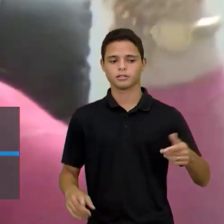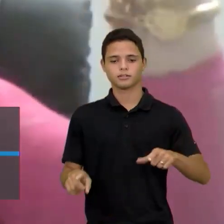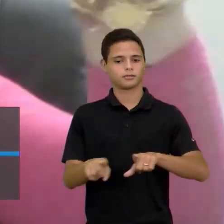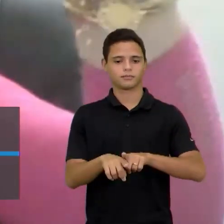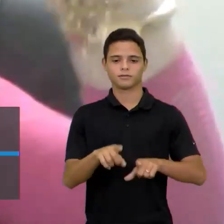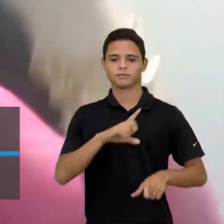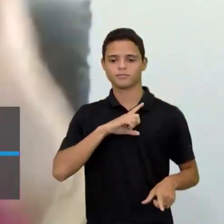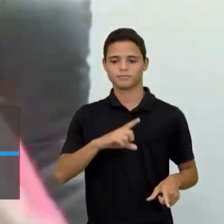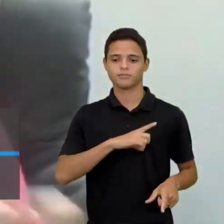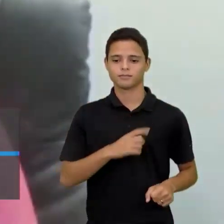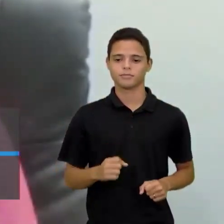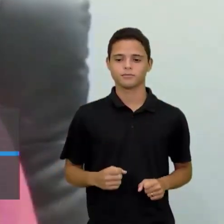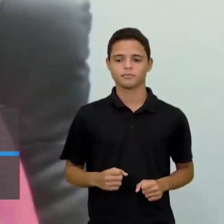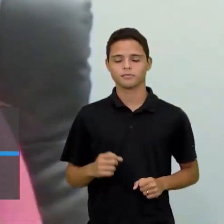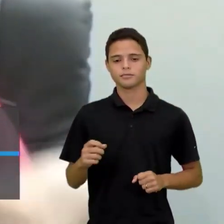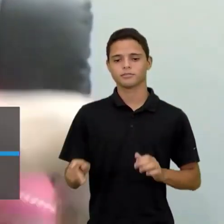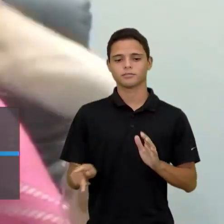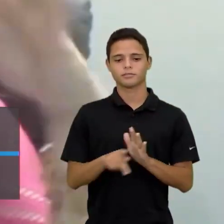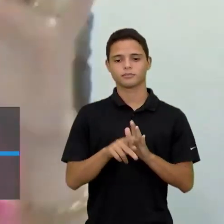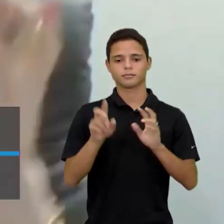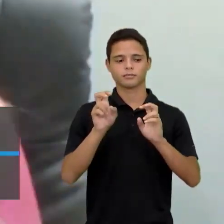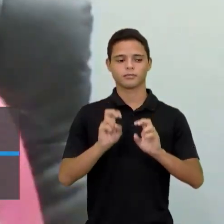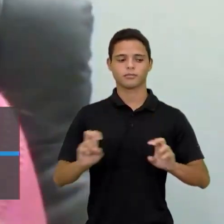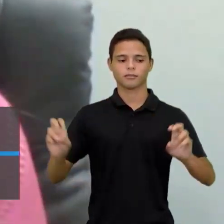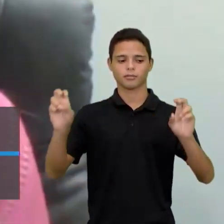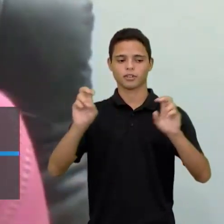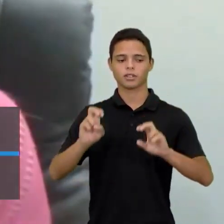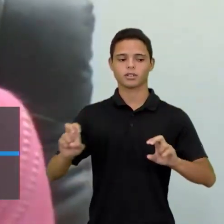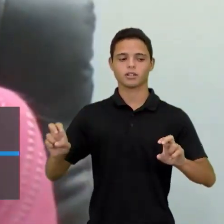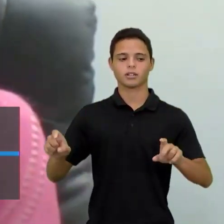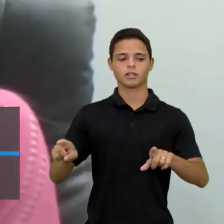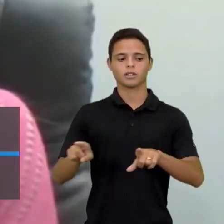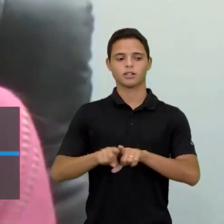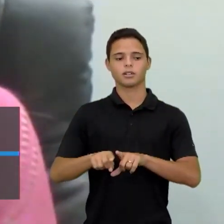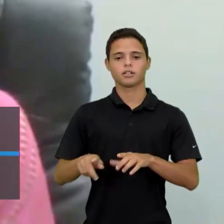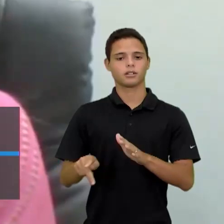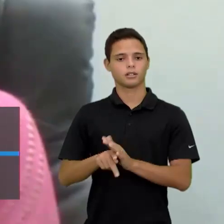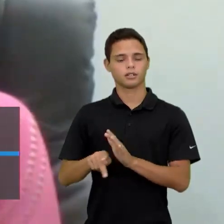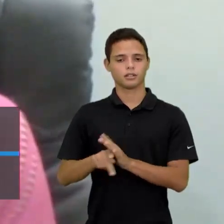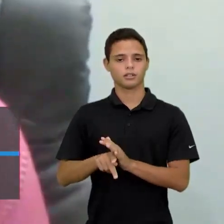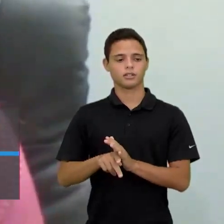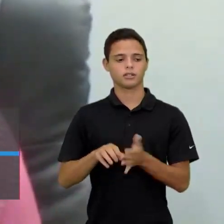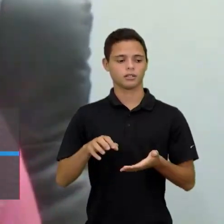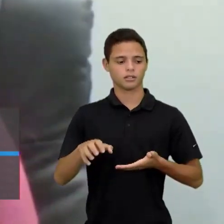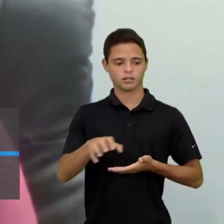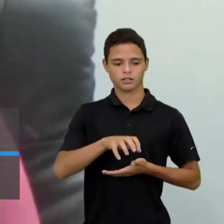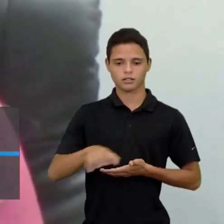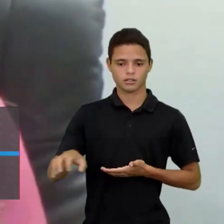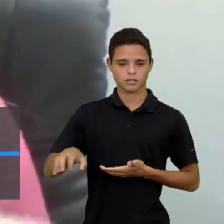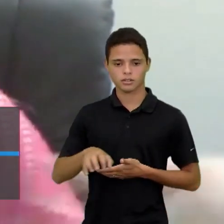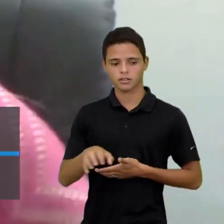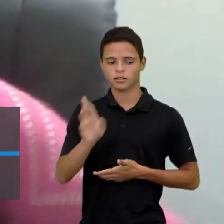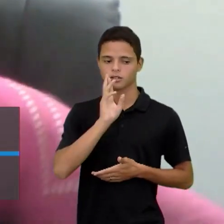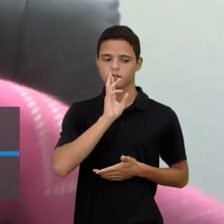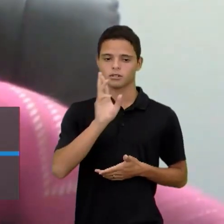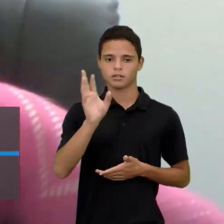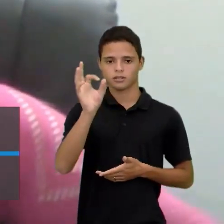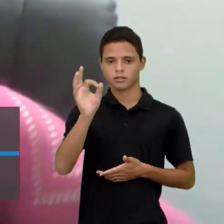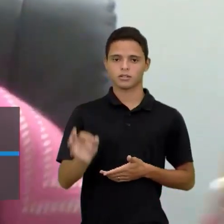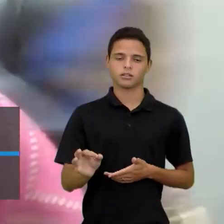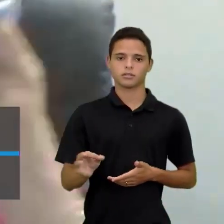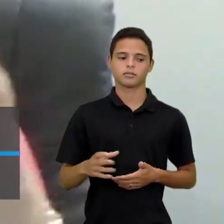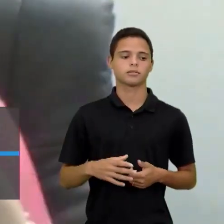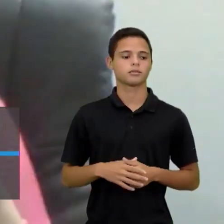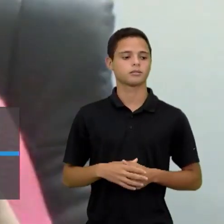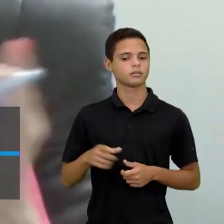atividade de sentença no próprio computador e o aluno com o roller mouse dar a resposta que precisa. Aqui também